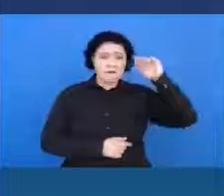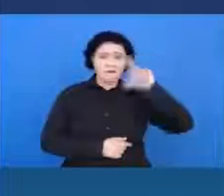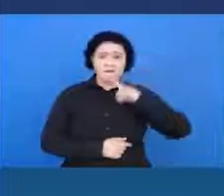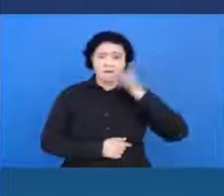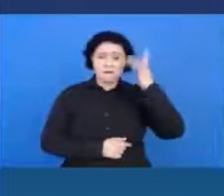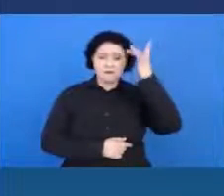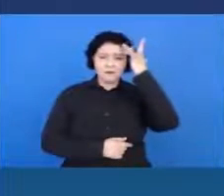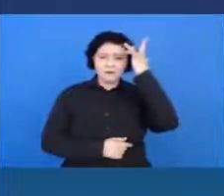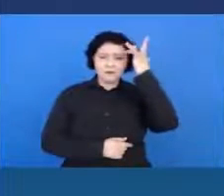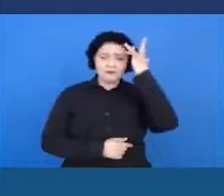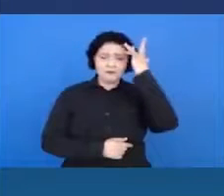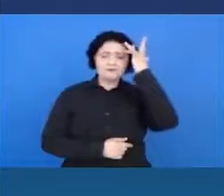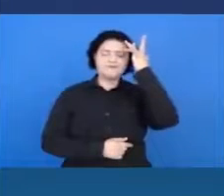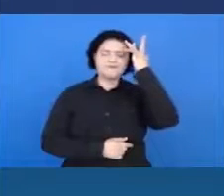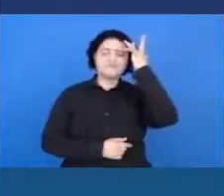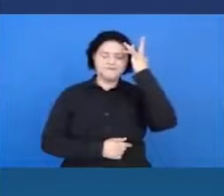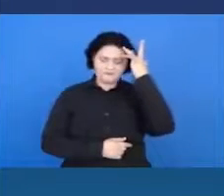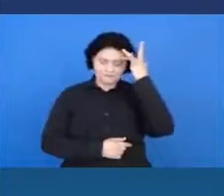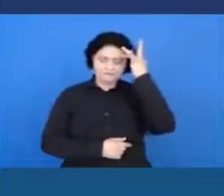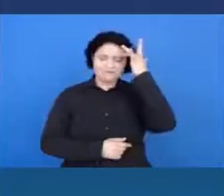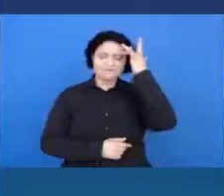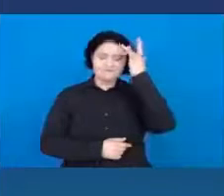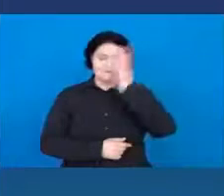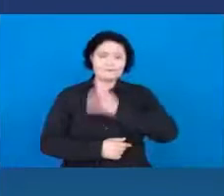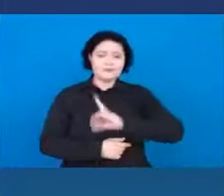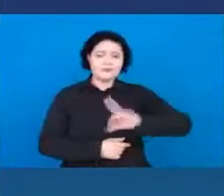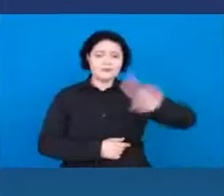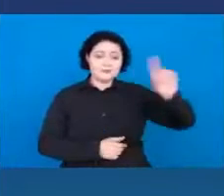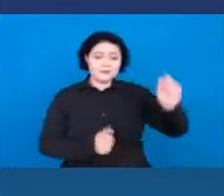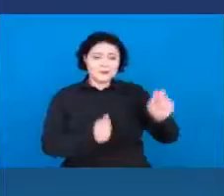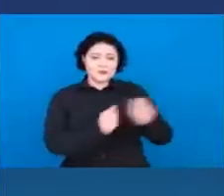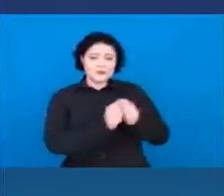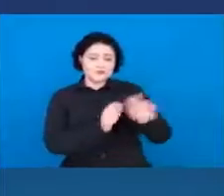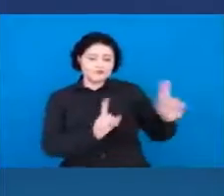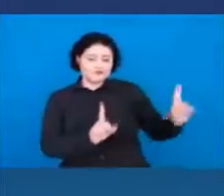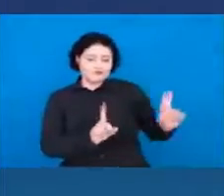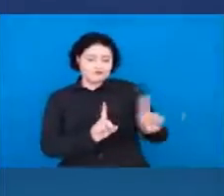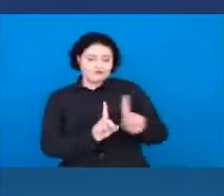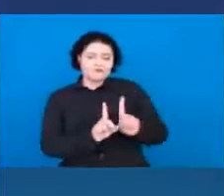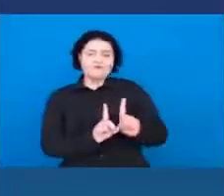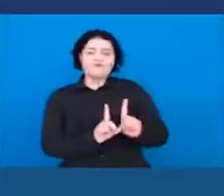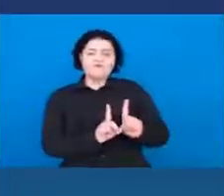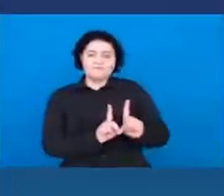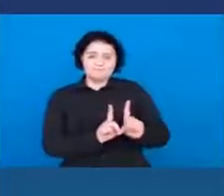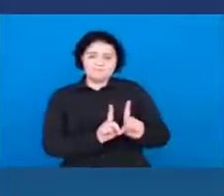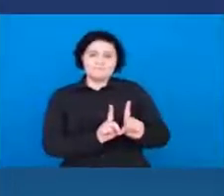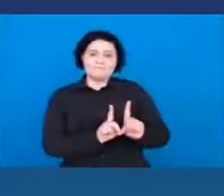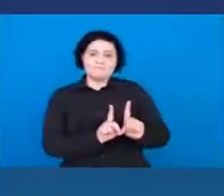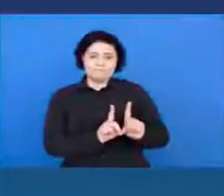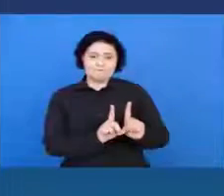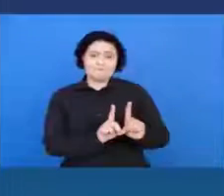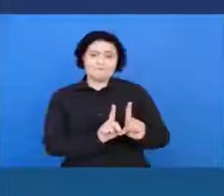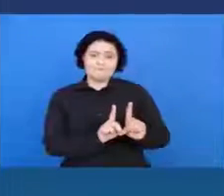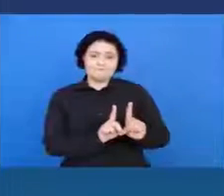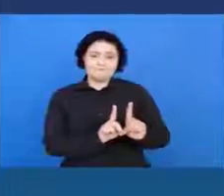É sim Deus está ao nosso lado dá